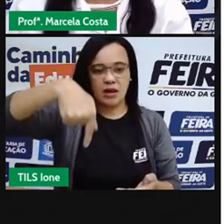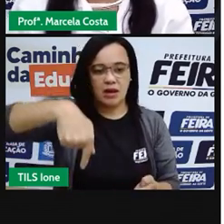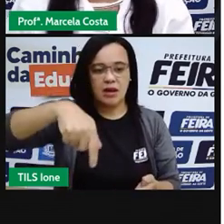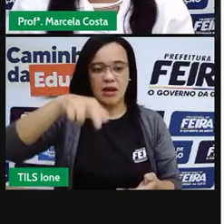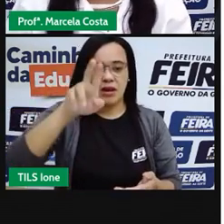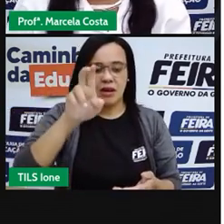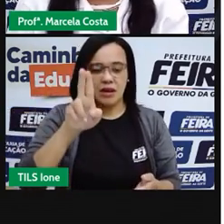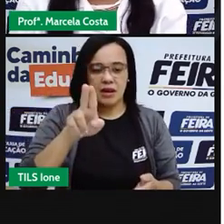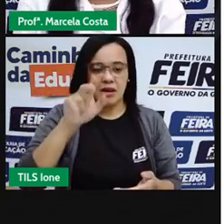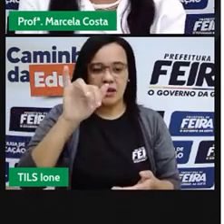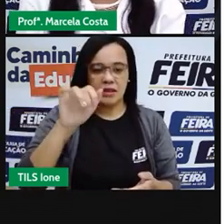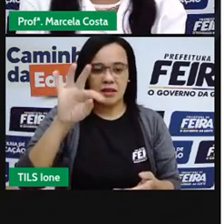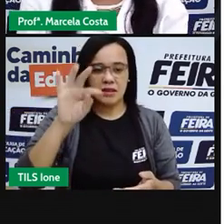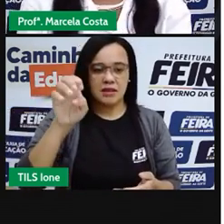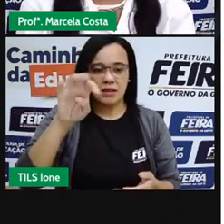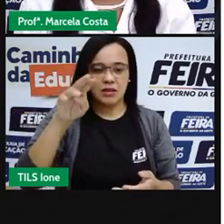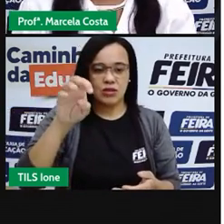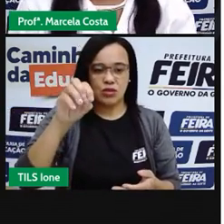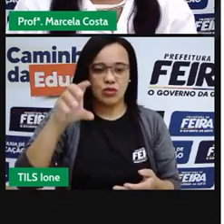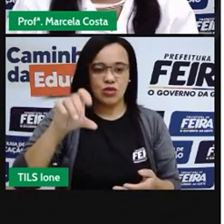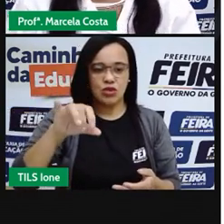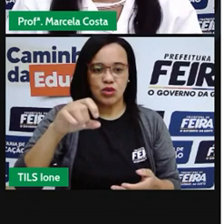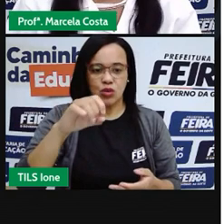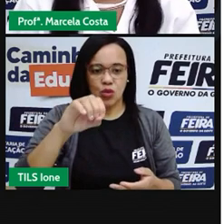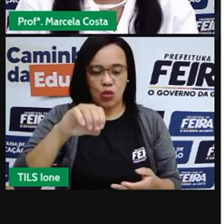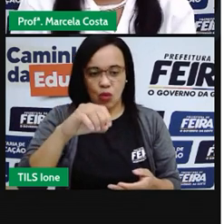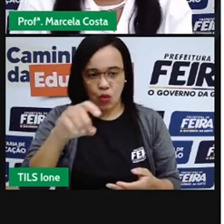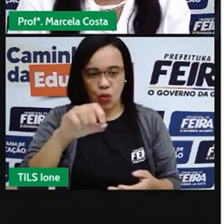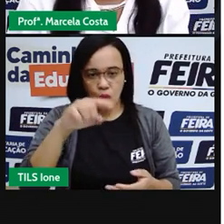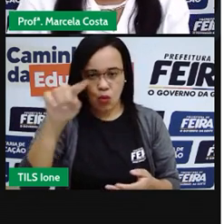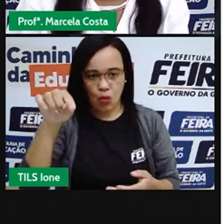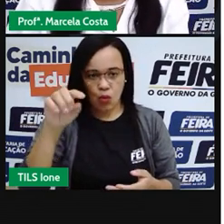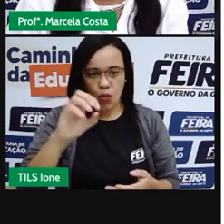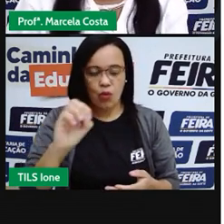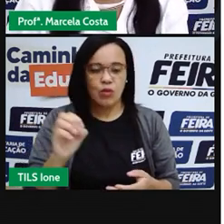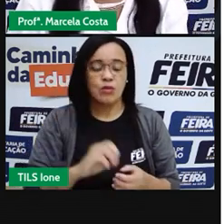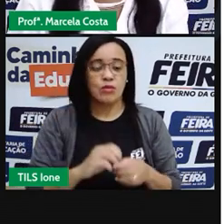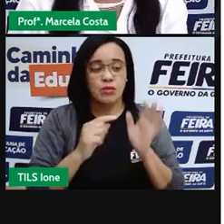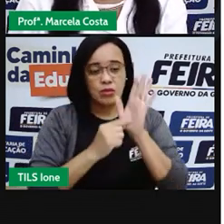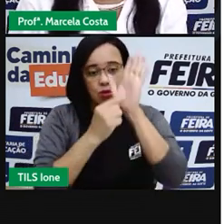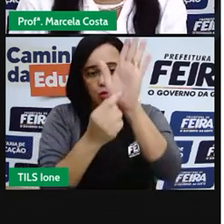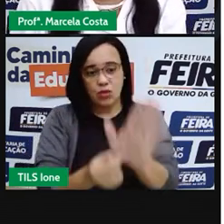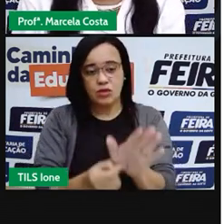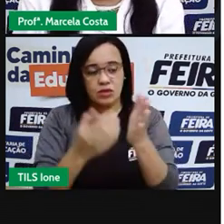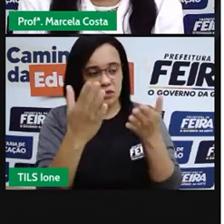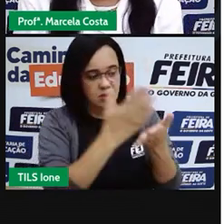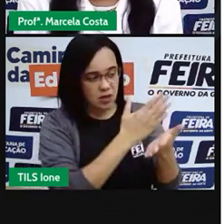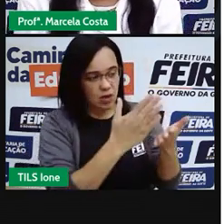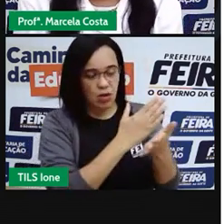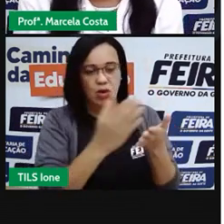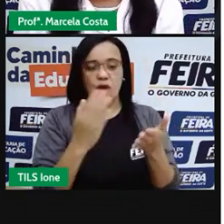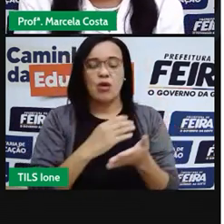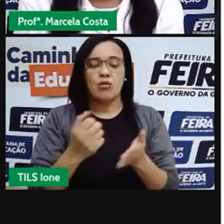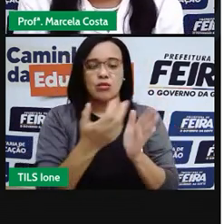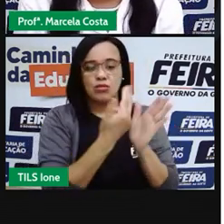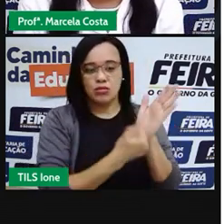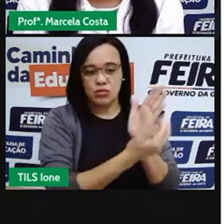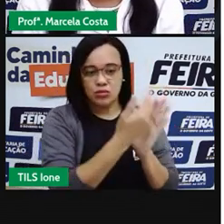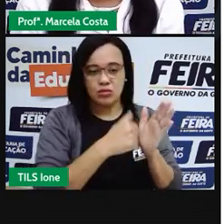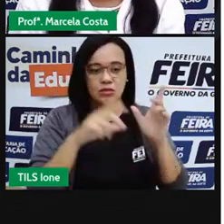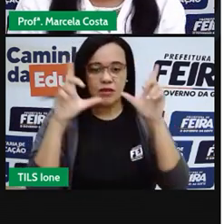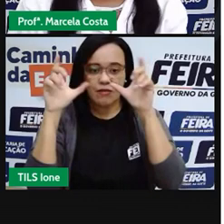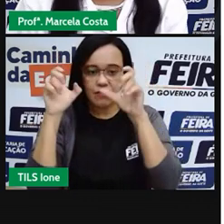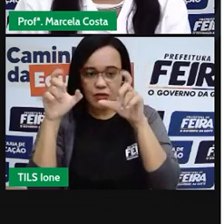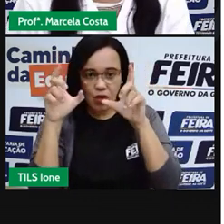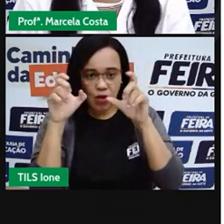Eu vou mostrar para vocês agora, crianças, algumas imagens de alguns casarões aqui em Feira de Santana,